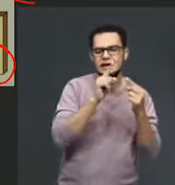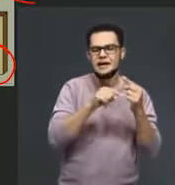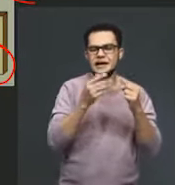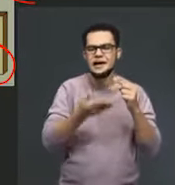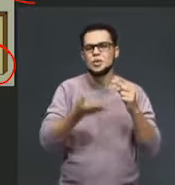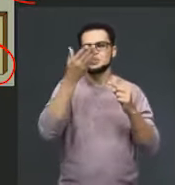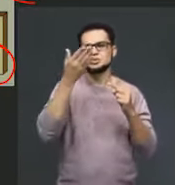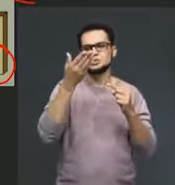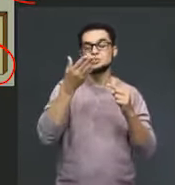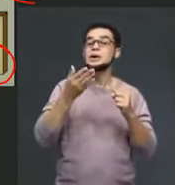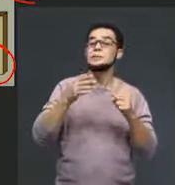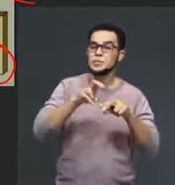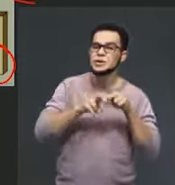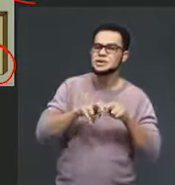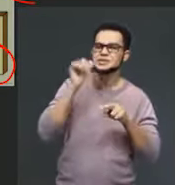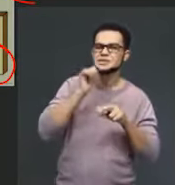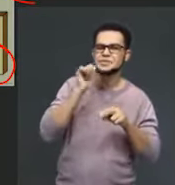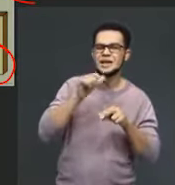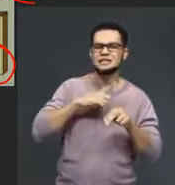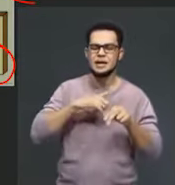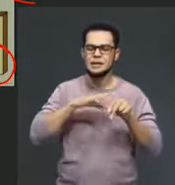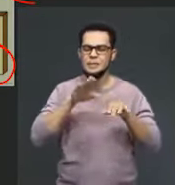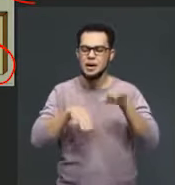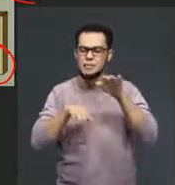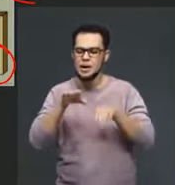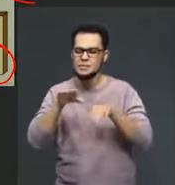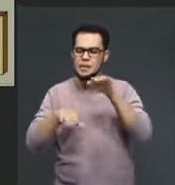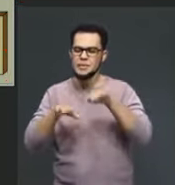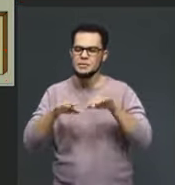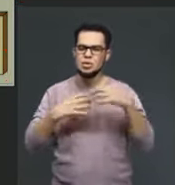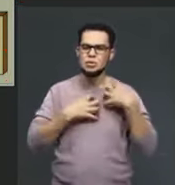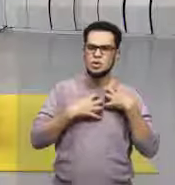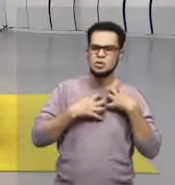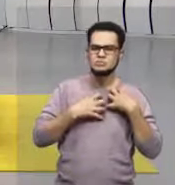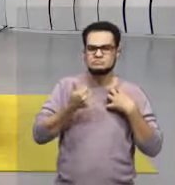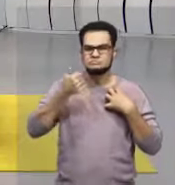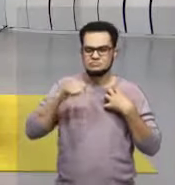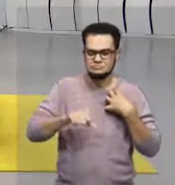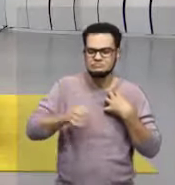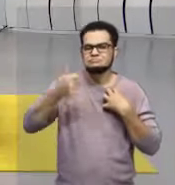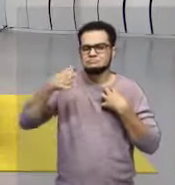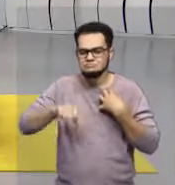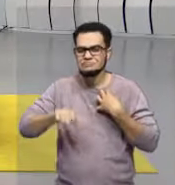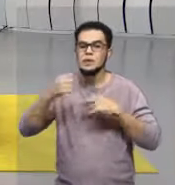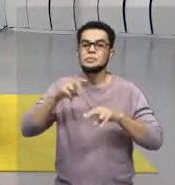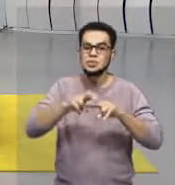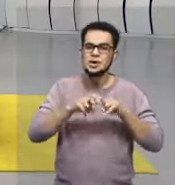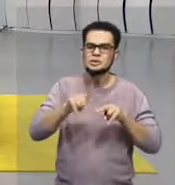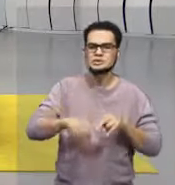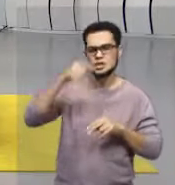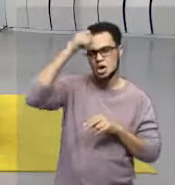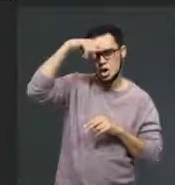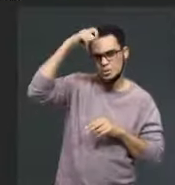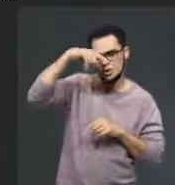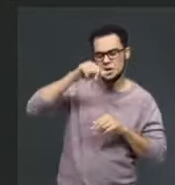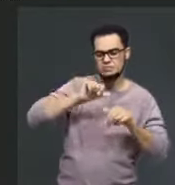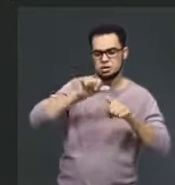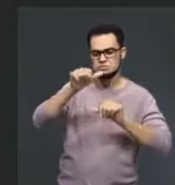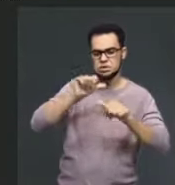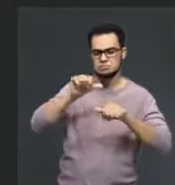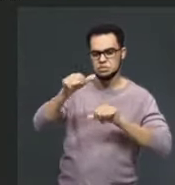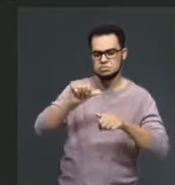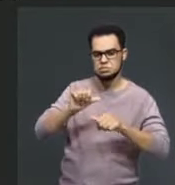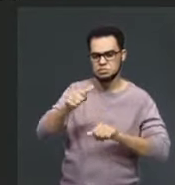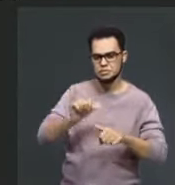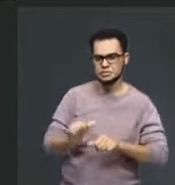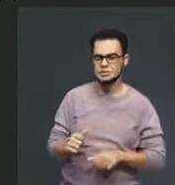essa chatice toda aí, porque os hormônios femininos, eles ficam aí variando, tá? Lembrando aqui do ciclo menstrual, que